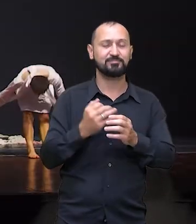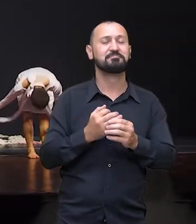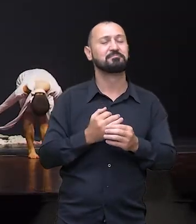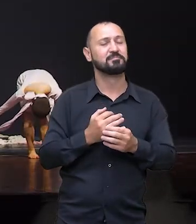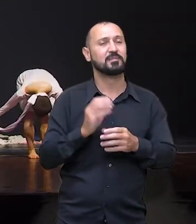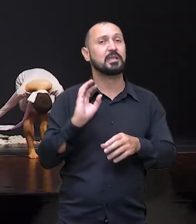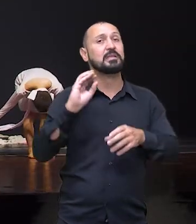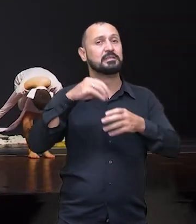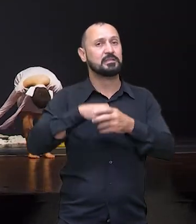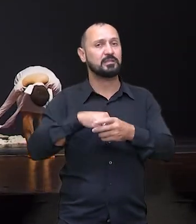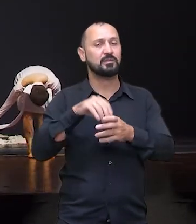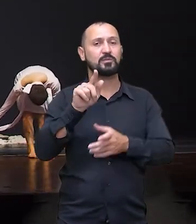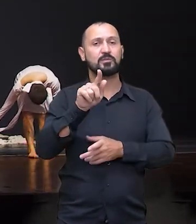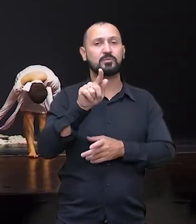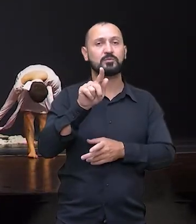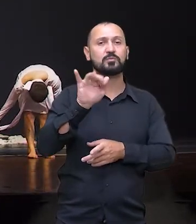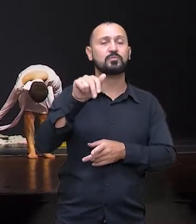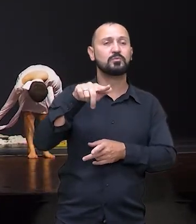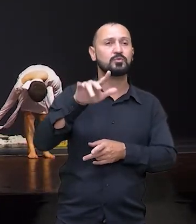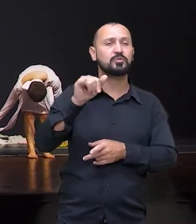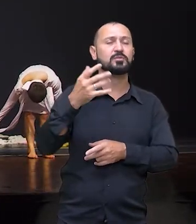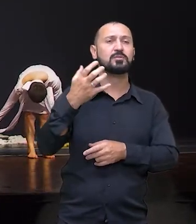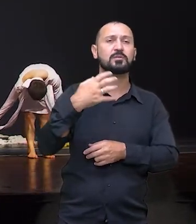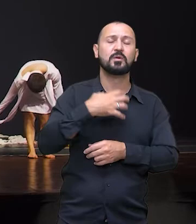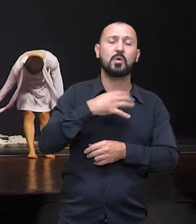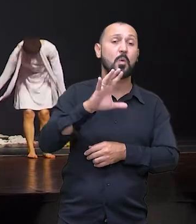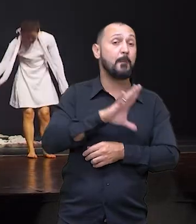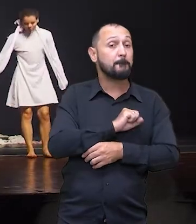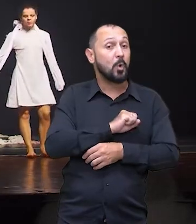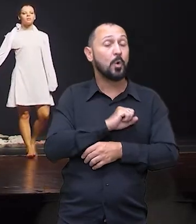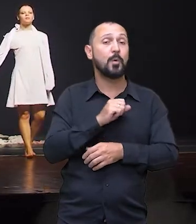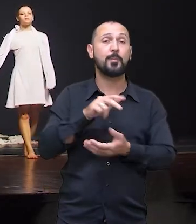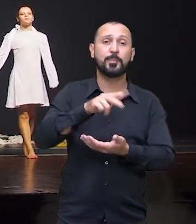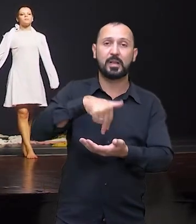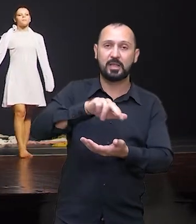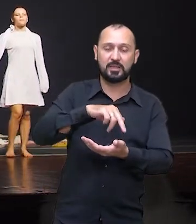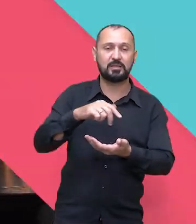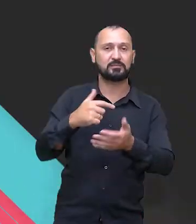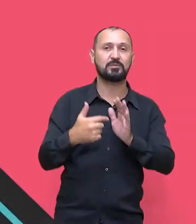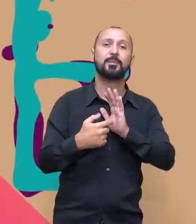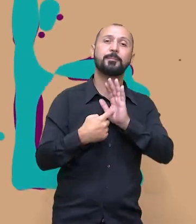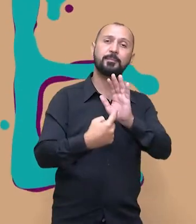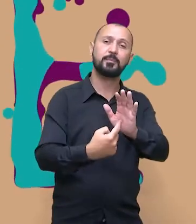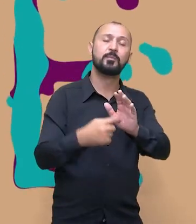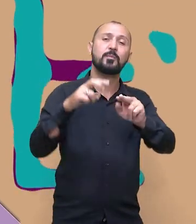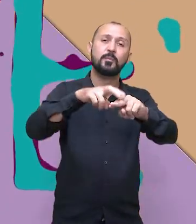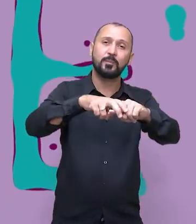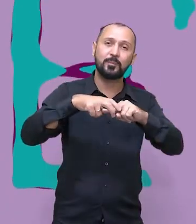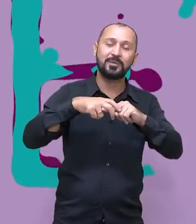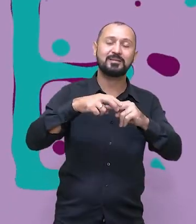de tudo isso é que no Ginga eu posso pôr para fora todo o meu amor pela dança. E por